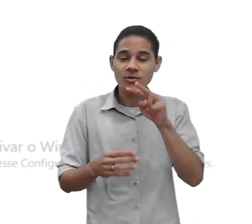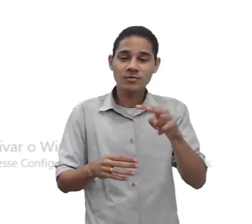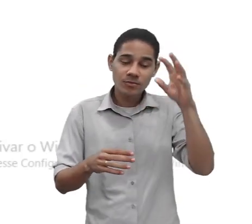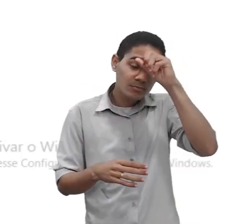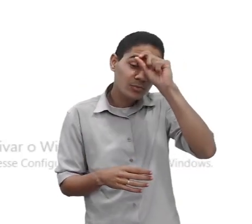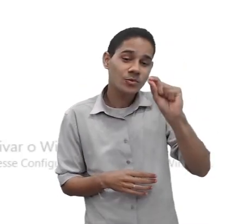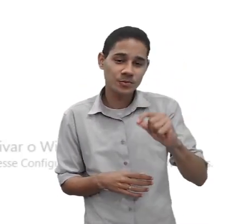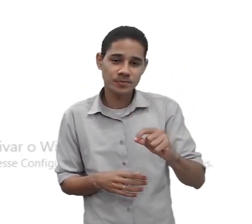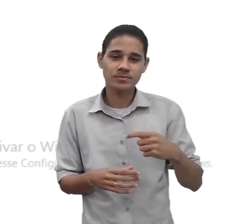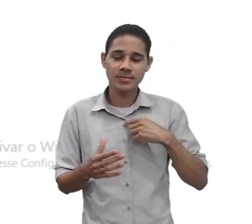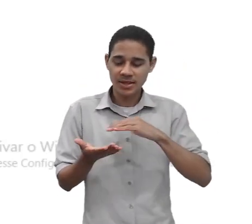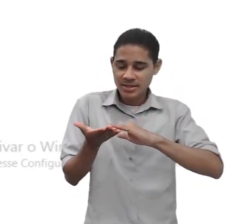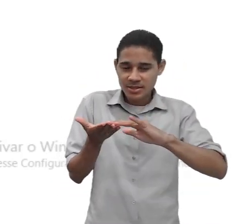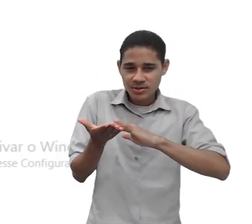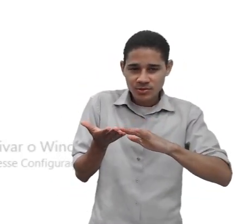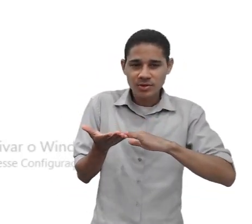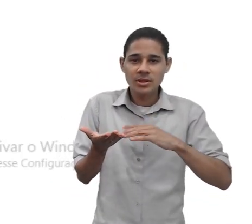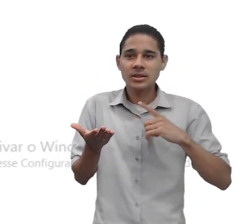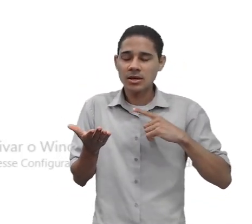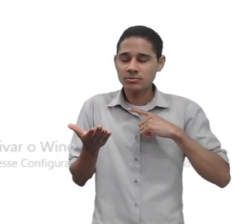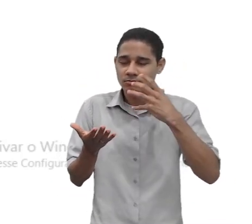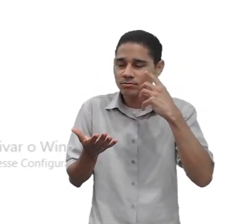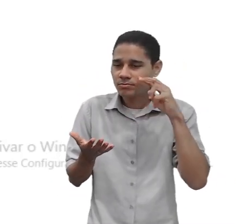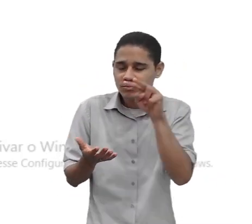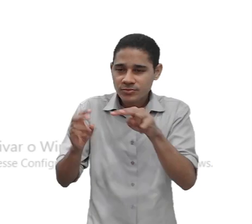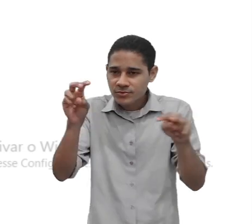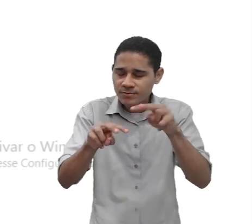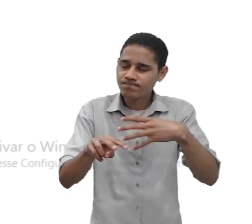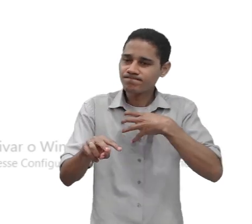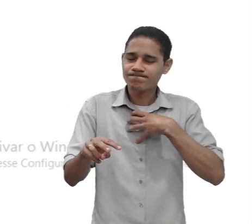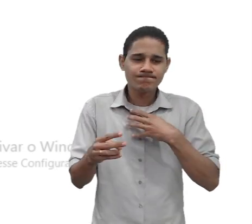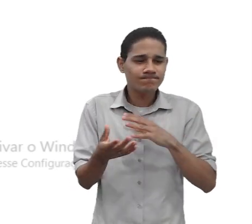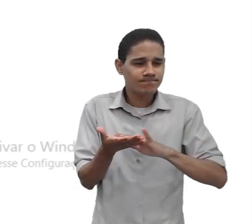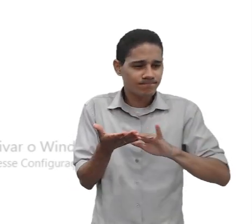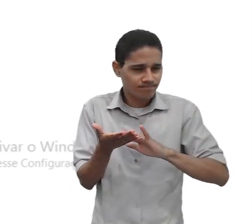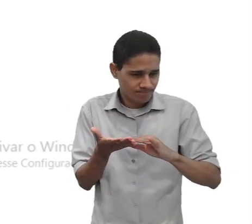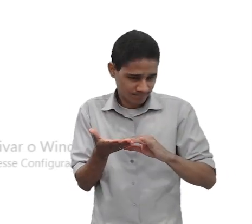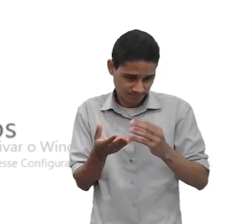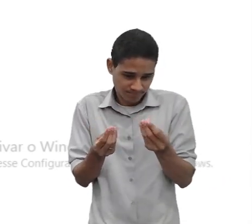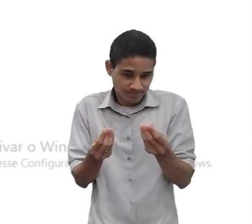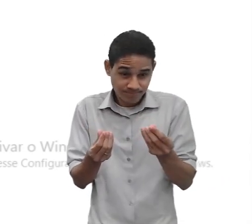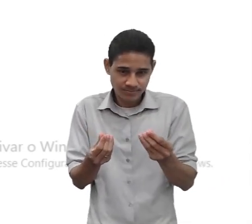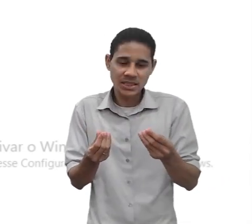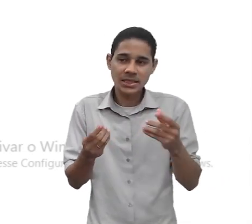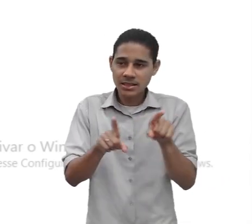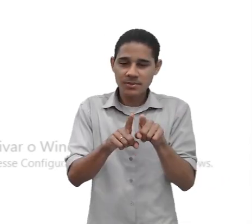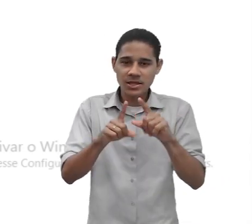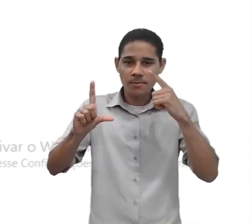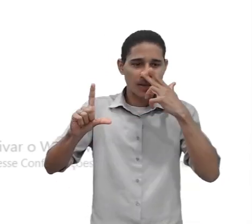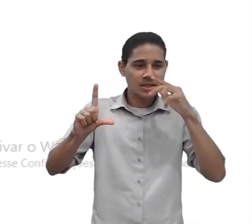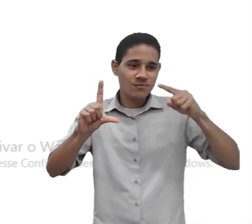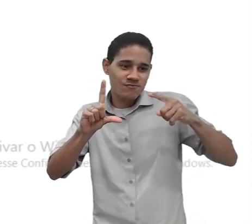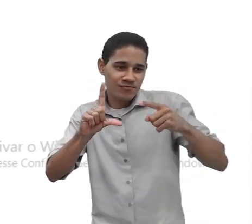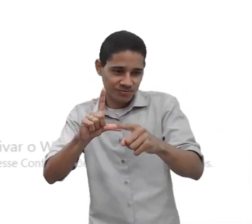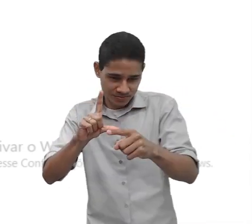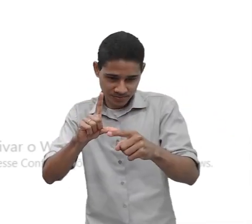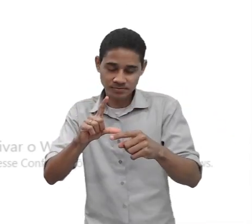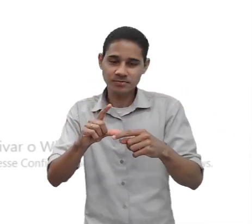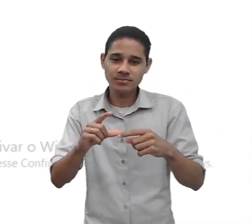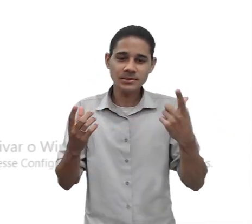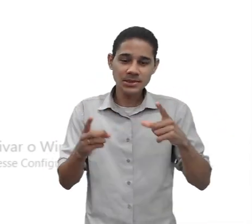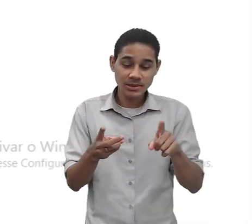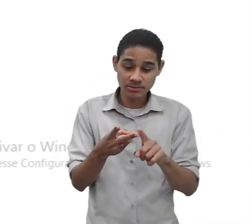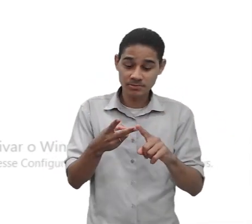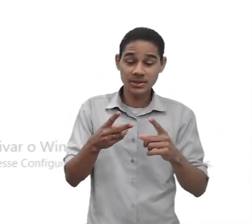que a textura oferece um aspecto visual e uma sensação tátil e um efeito de profundidade à composição visual. E a